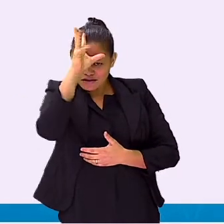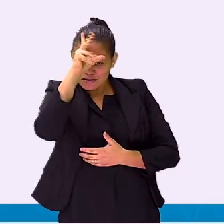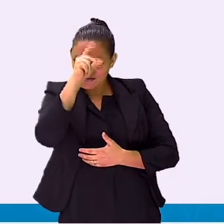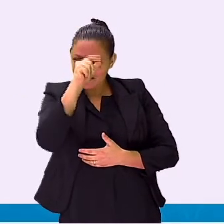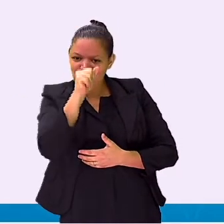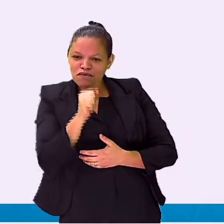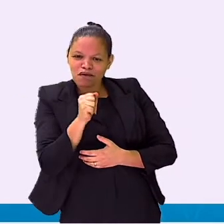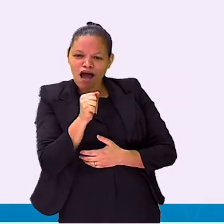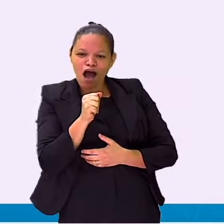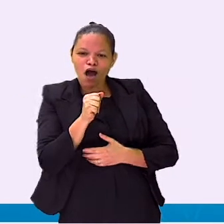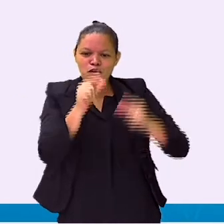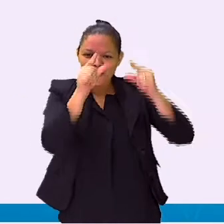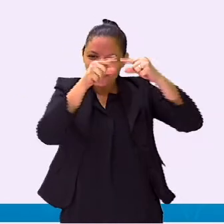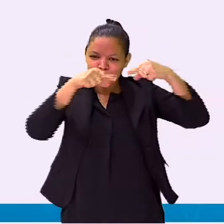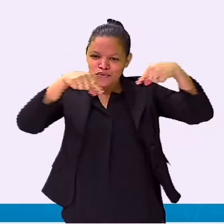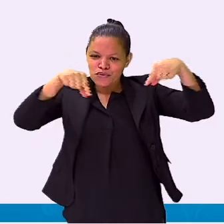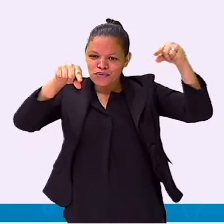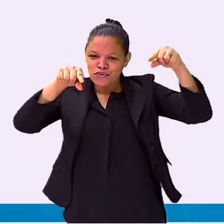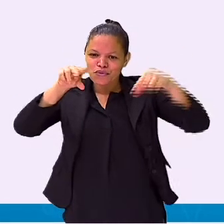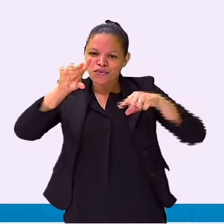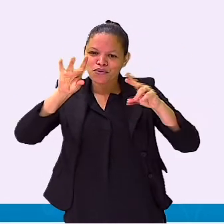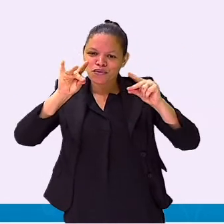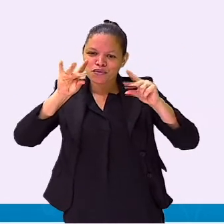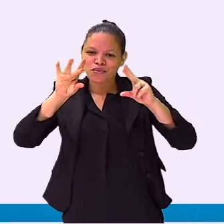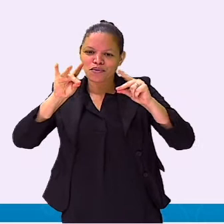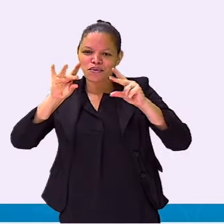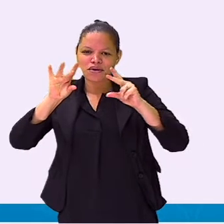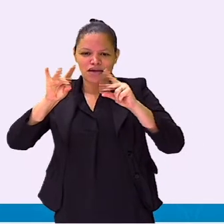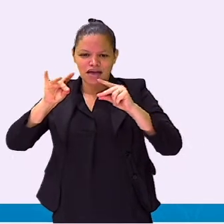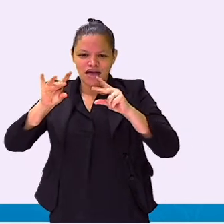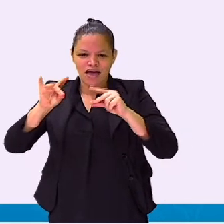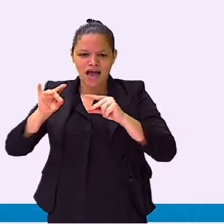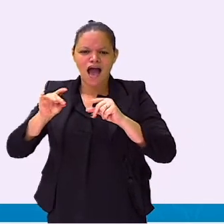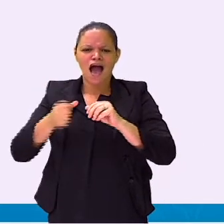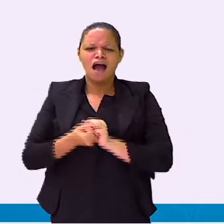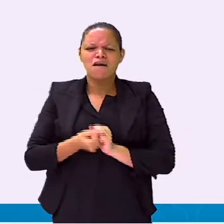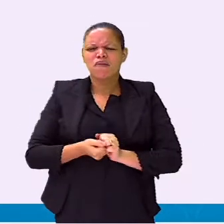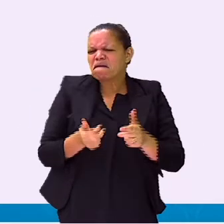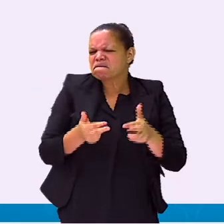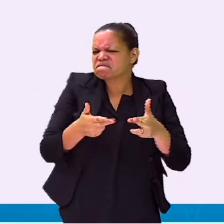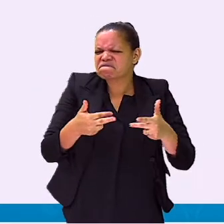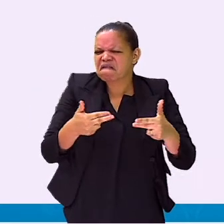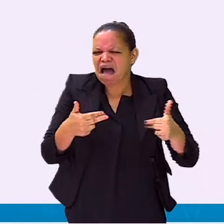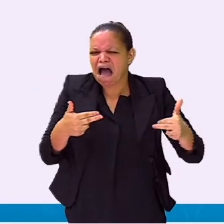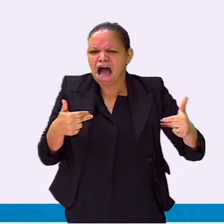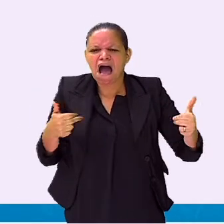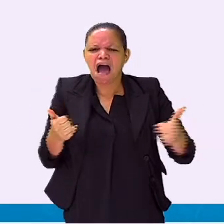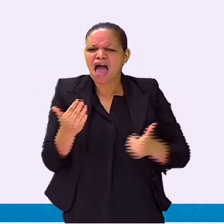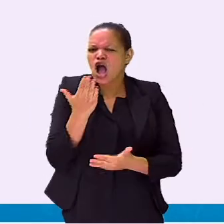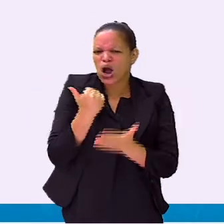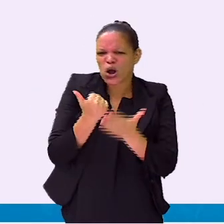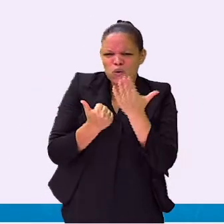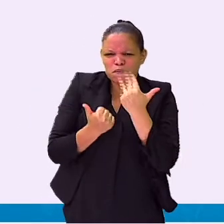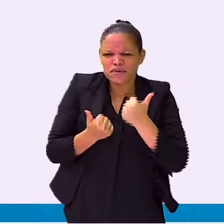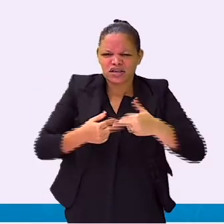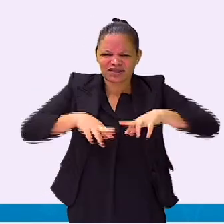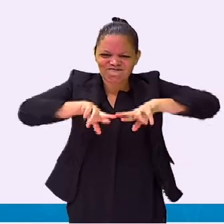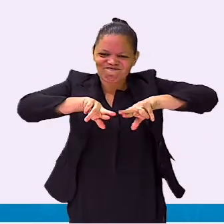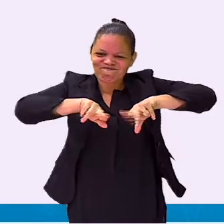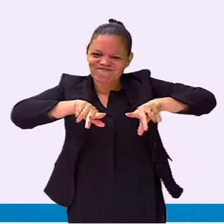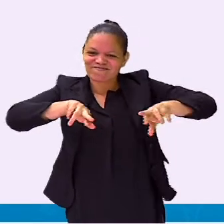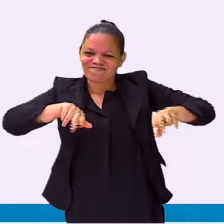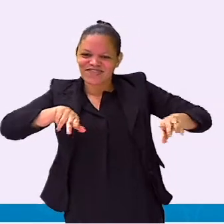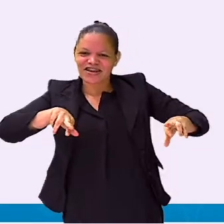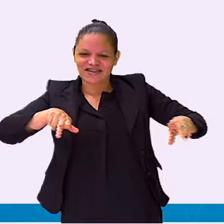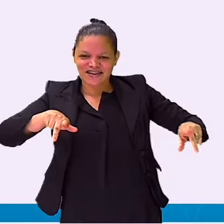vaca atolada, entre outros. E o que nós podemos dizer? Que essa culinária, que esses